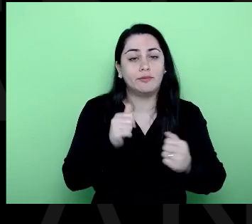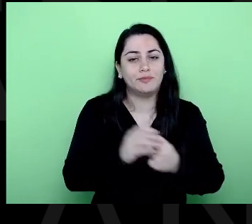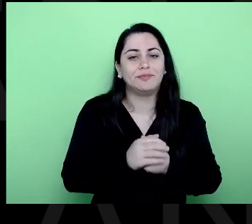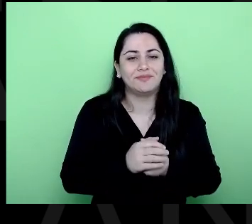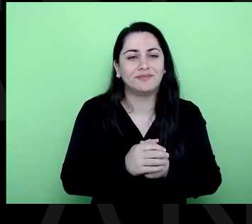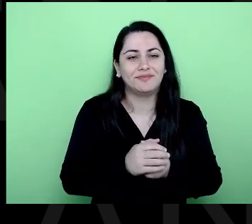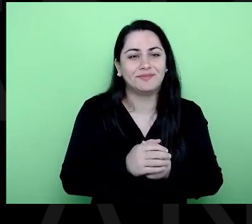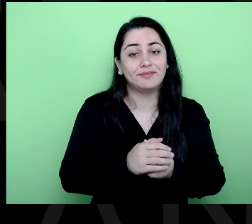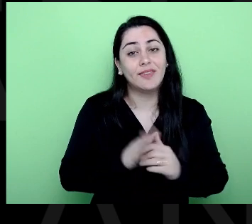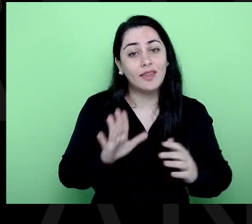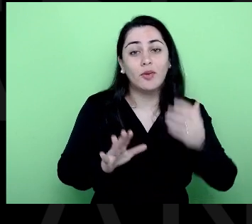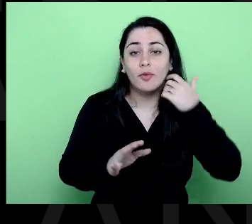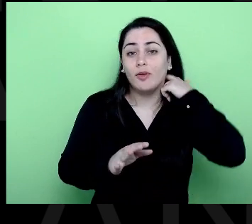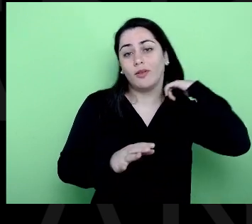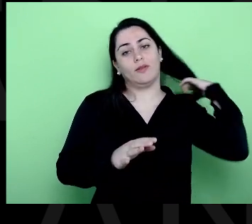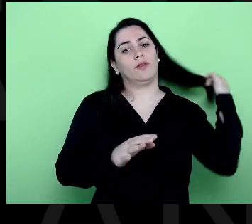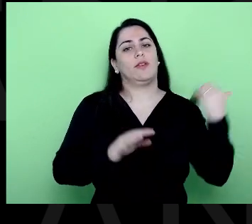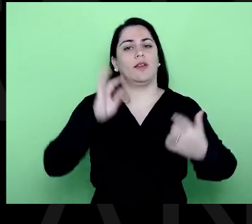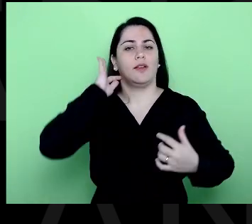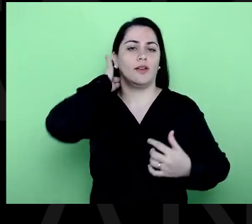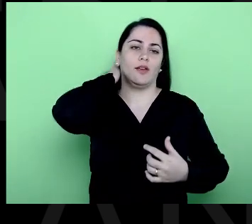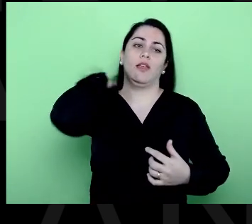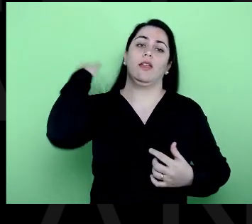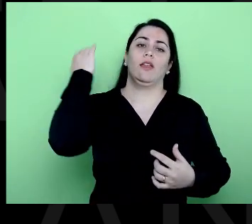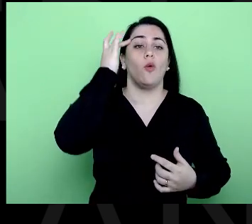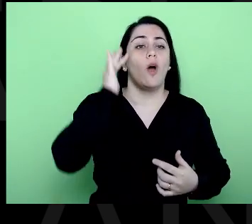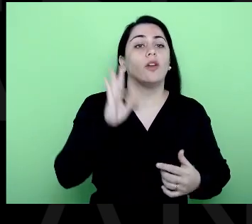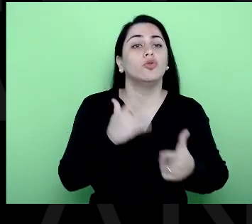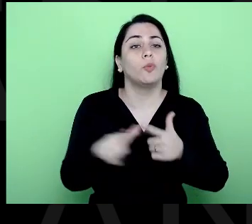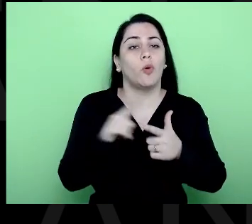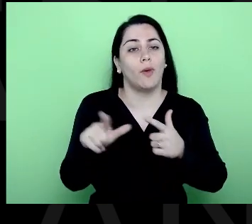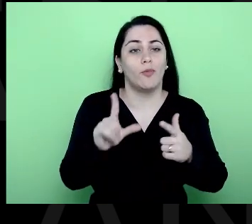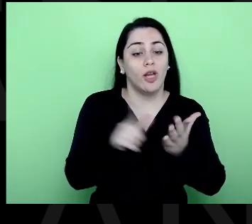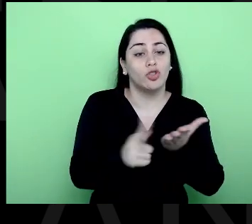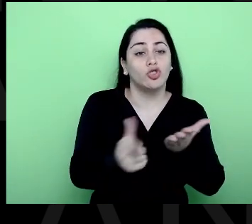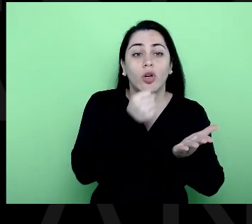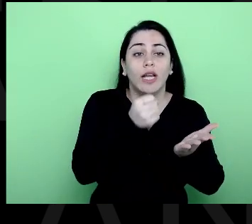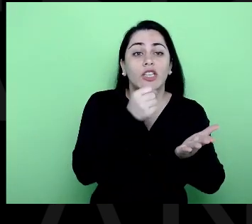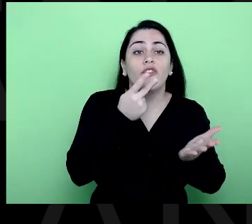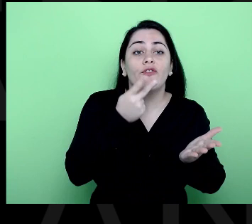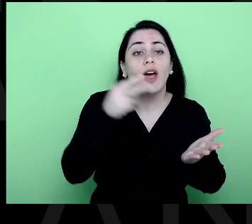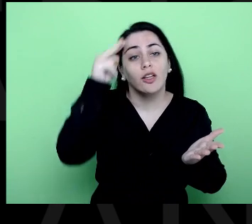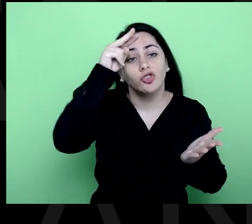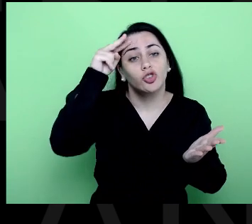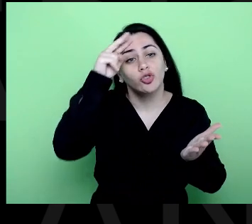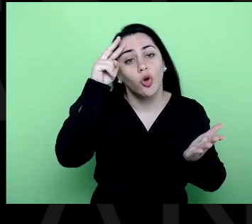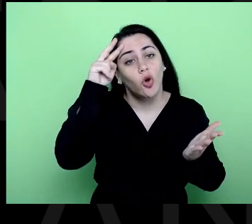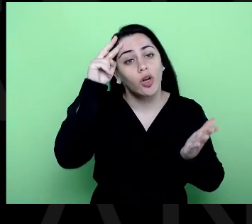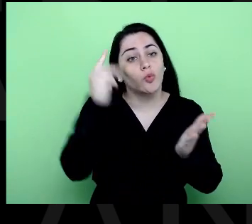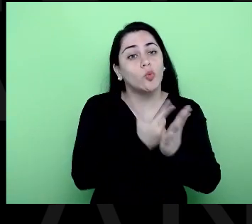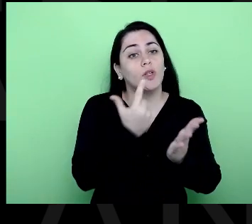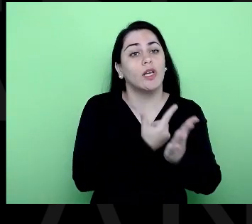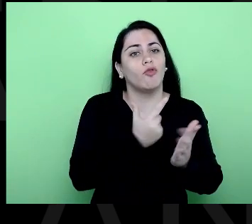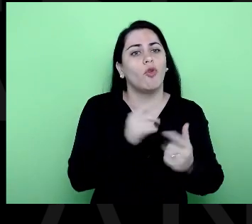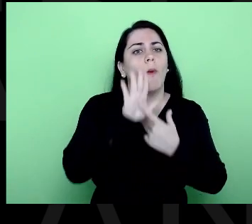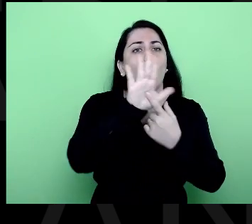que, no meu caso, o pior foi a cobertura do livro, entendeu? O que os jornais disseram,